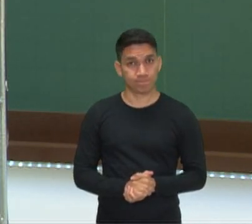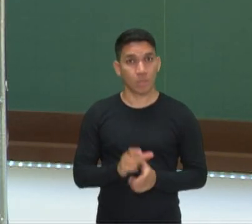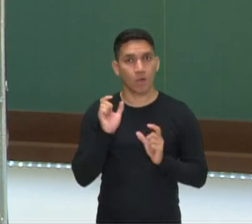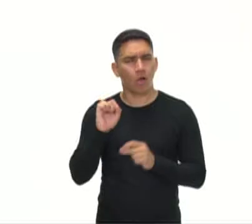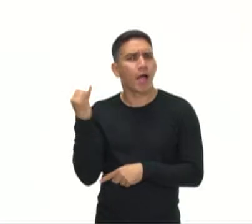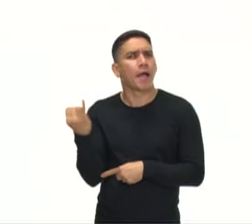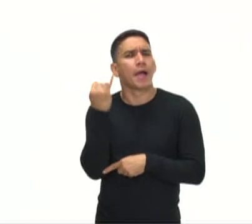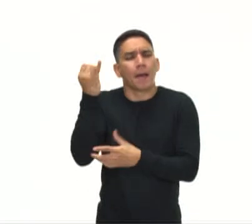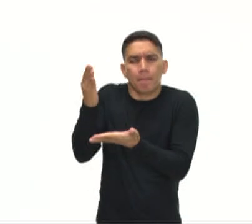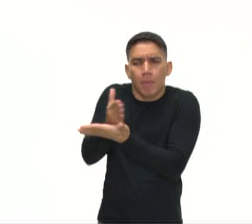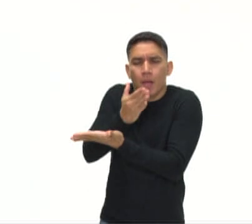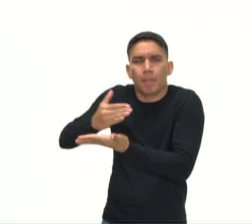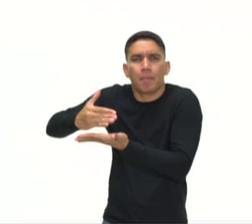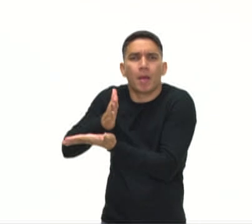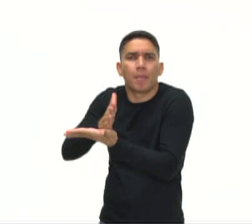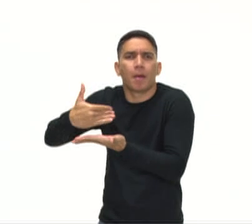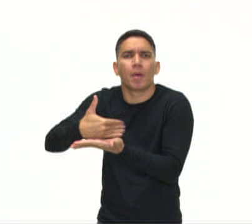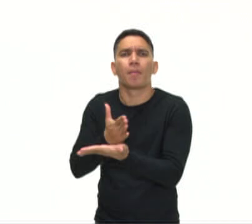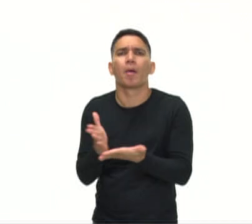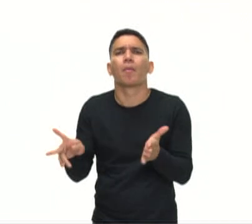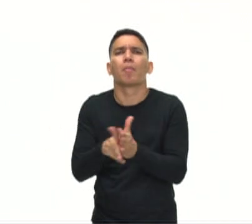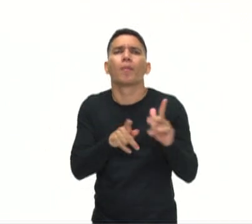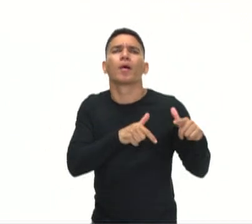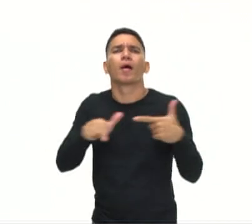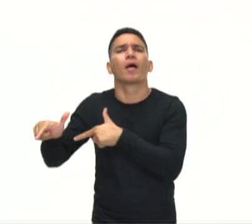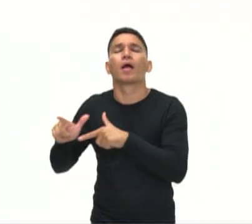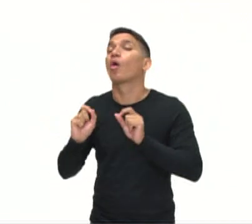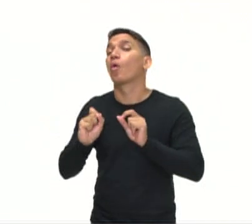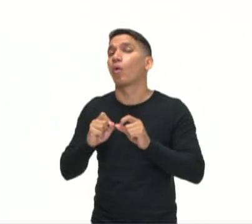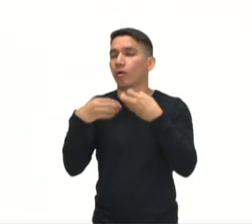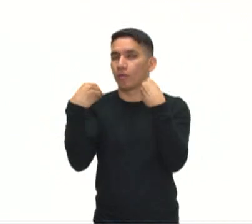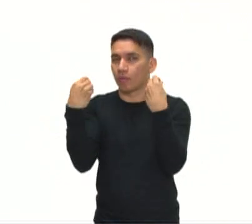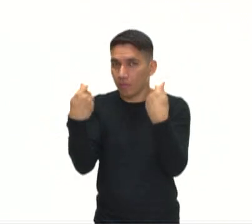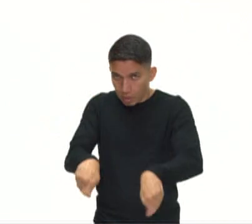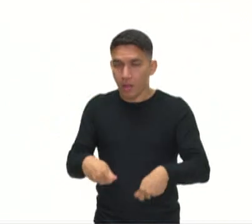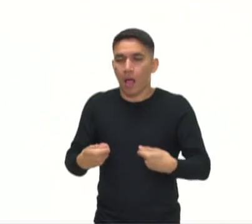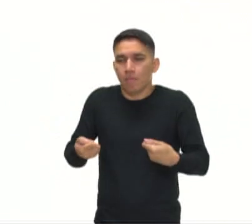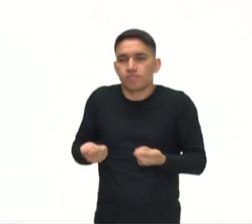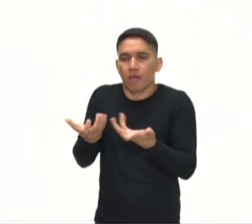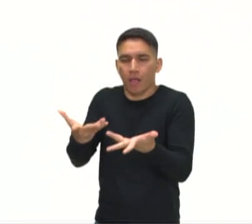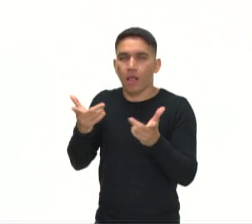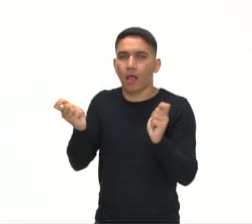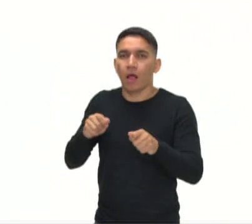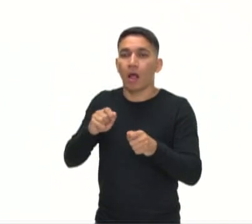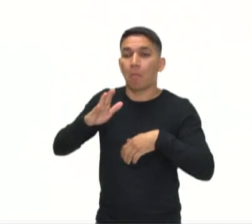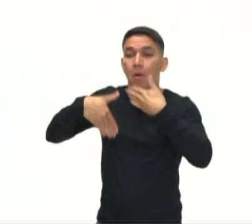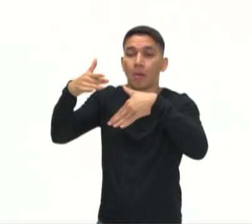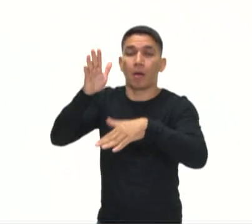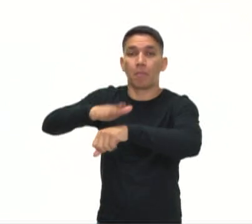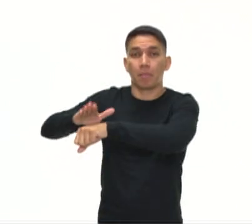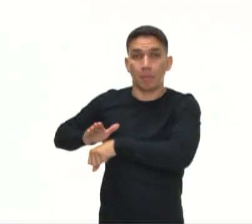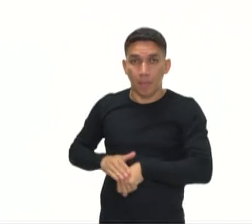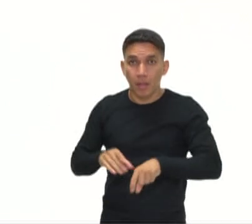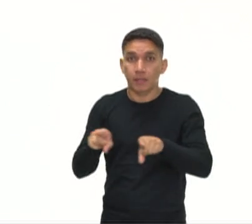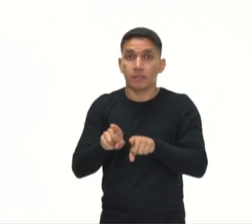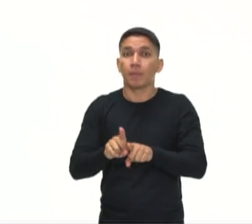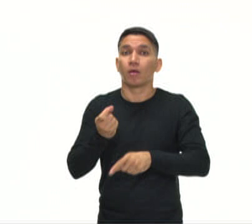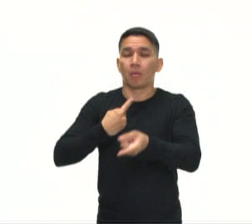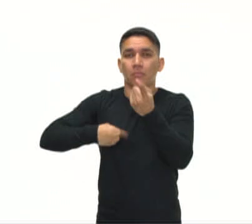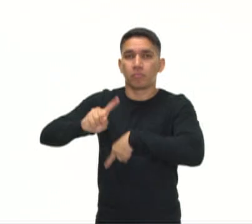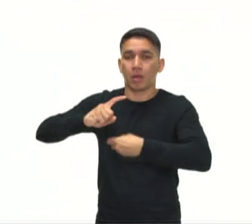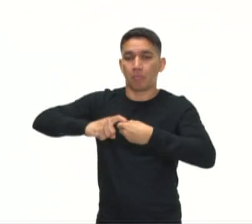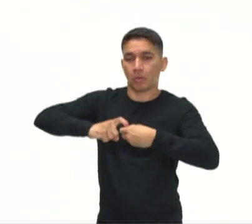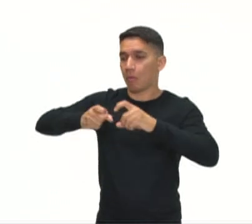Importância da divisão do trabalho. Permite o desenvolvimento individual, gera a interdependência entre